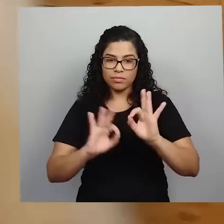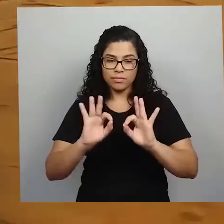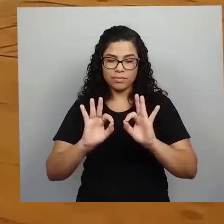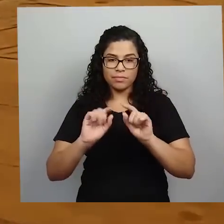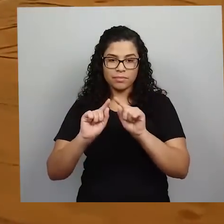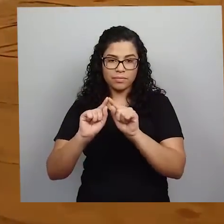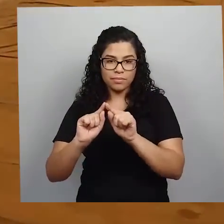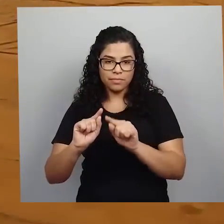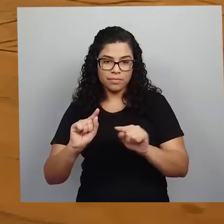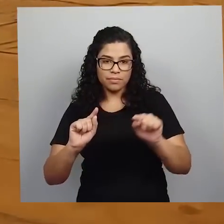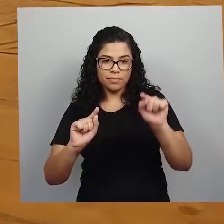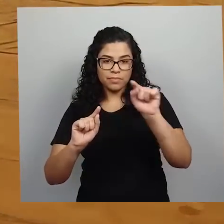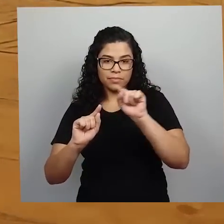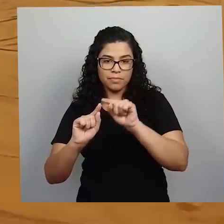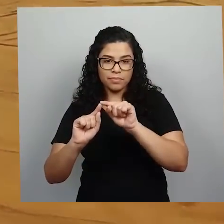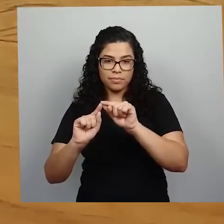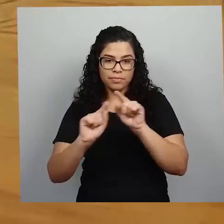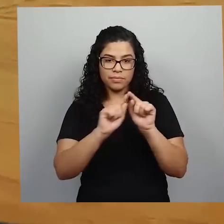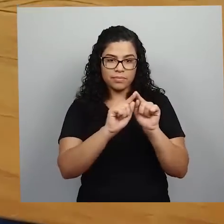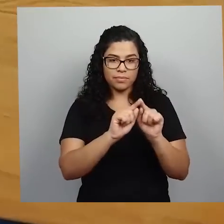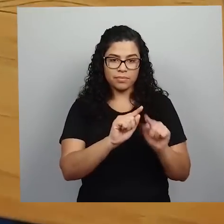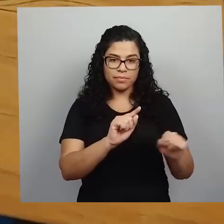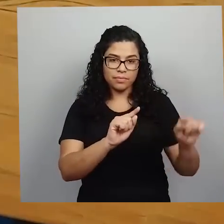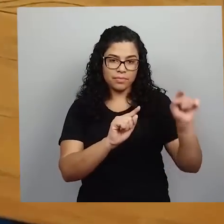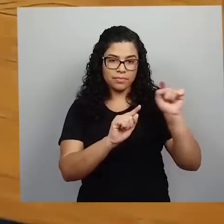e o narizinho dele.